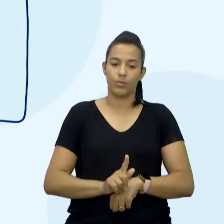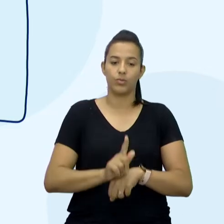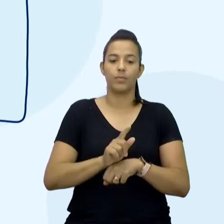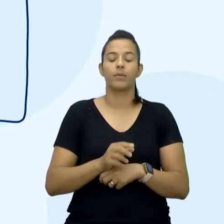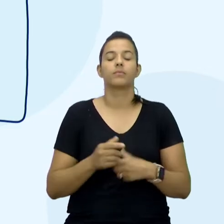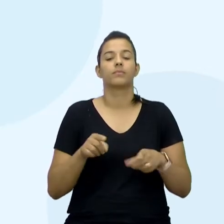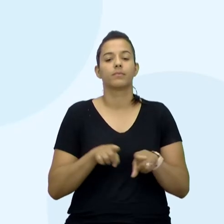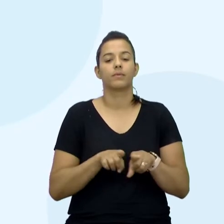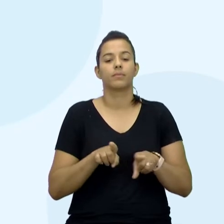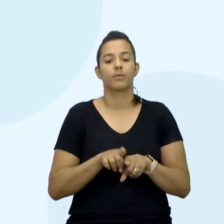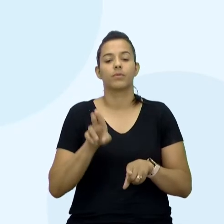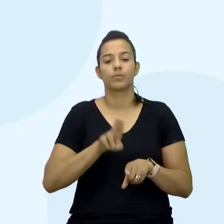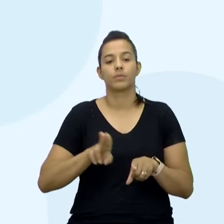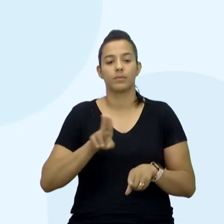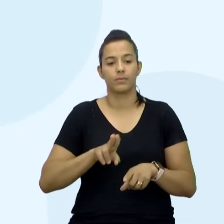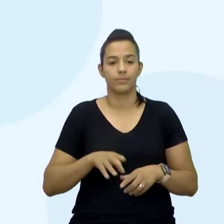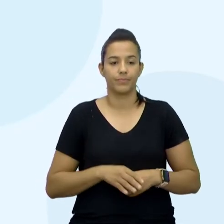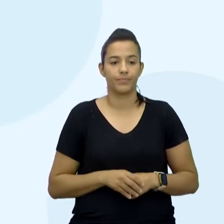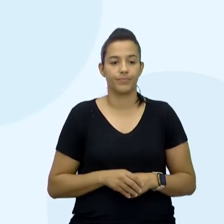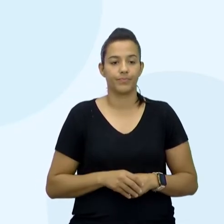né? Usando o pêndulo. Ó,